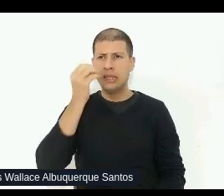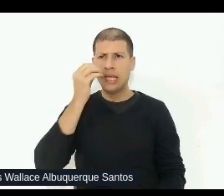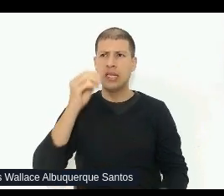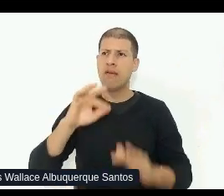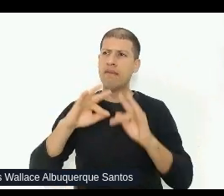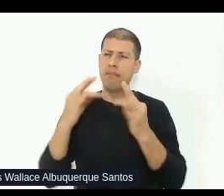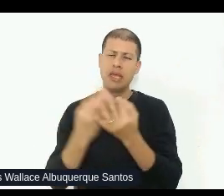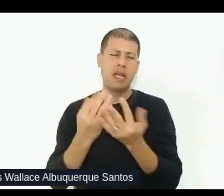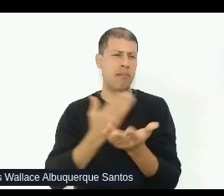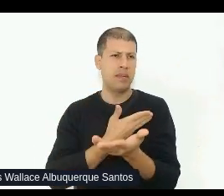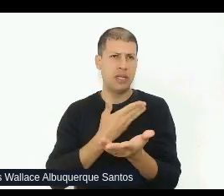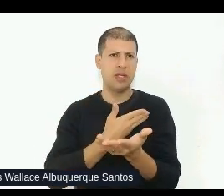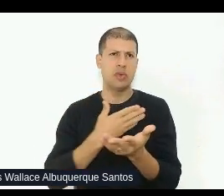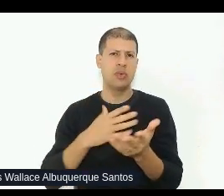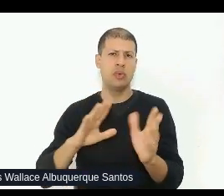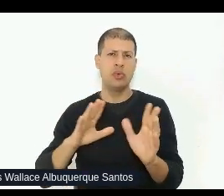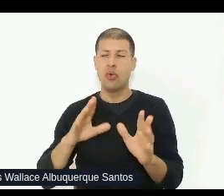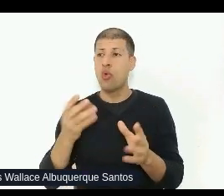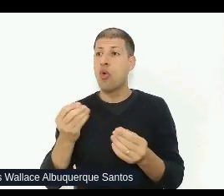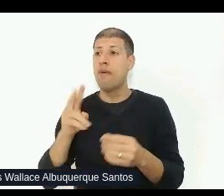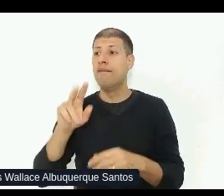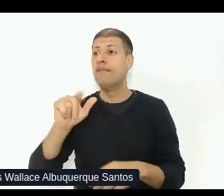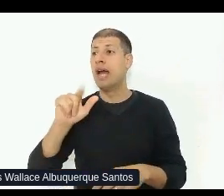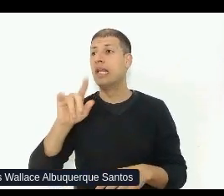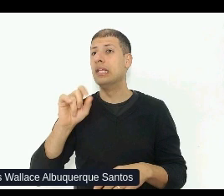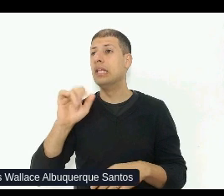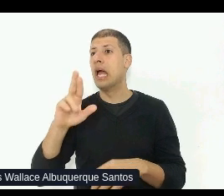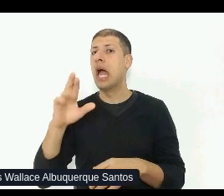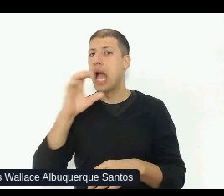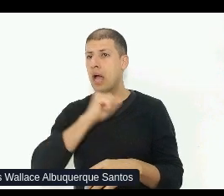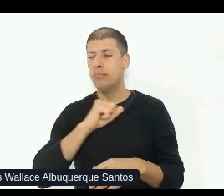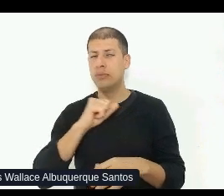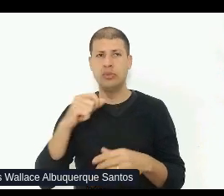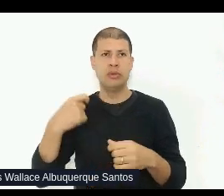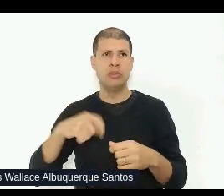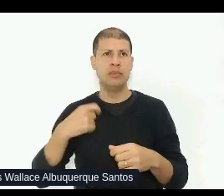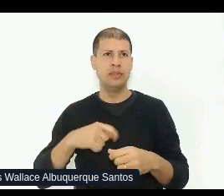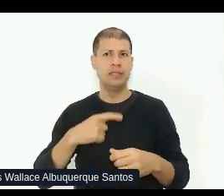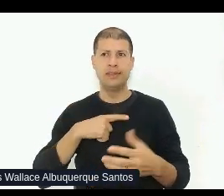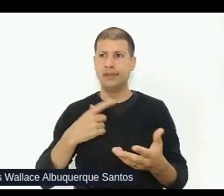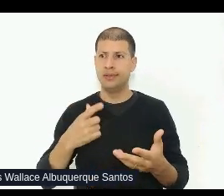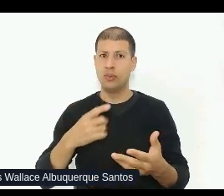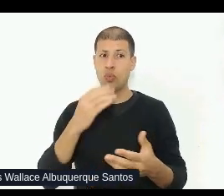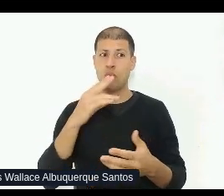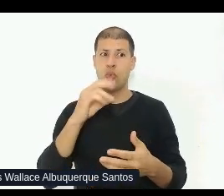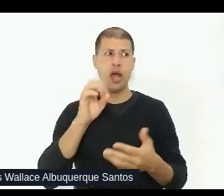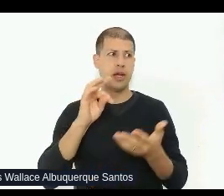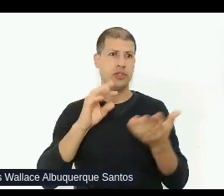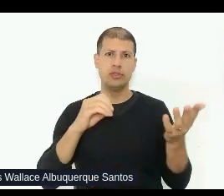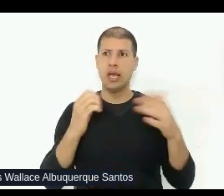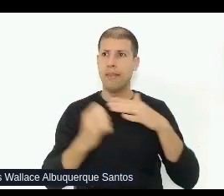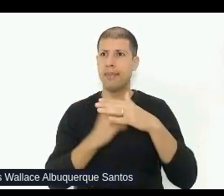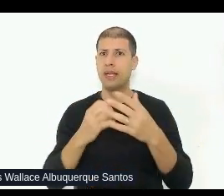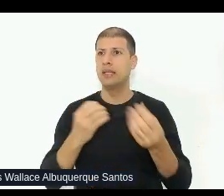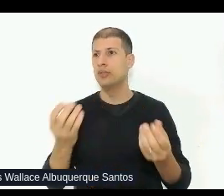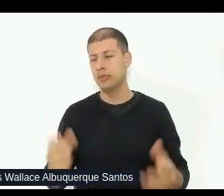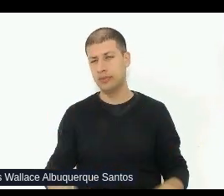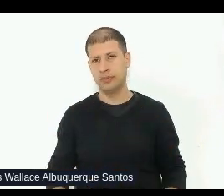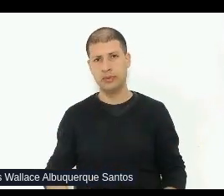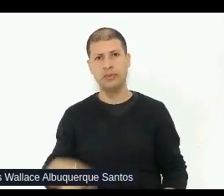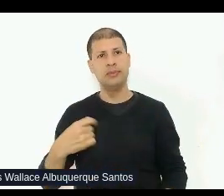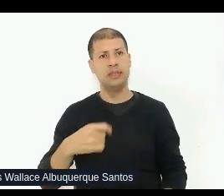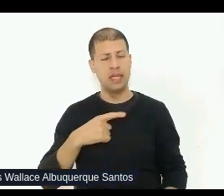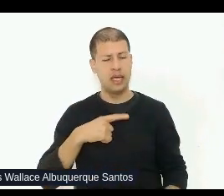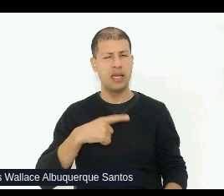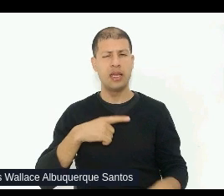amigos, e tem como você validar isso de forma mais rápida, sem precisar ter um custo muito alto para a empresa. Então, você tem saídas aí